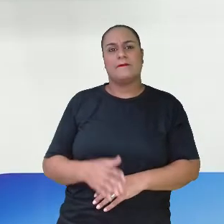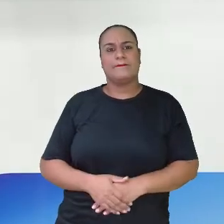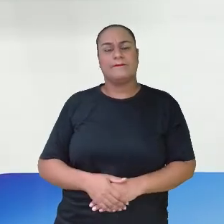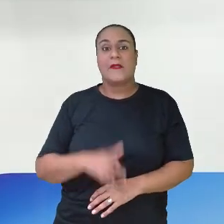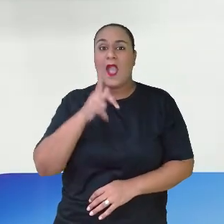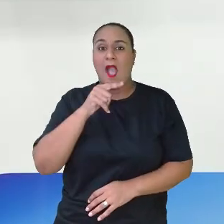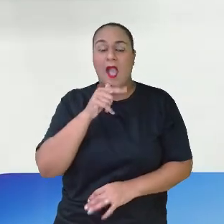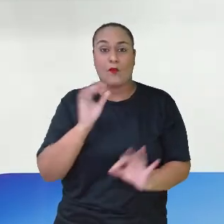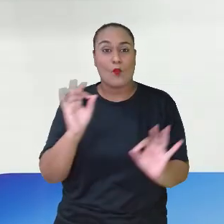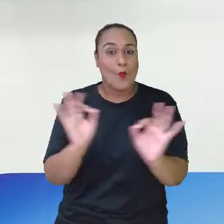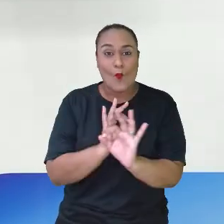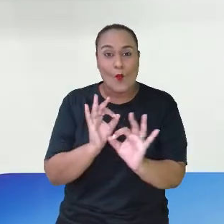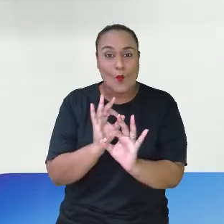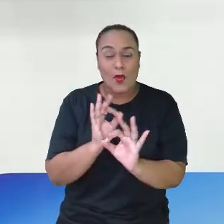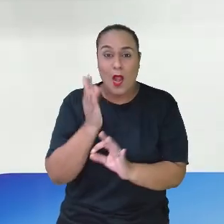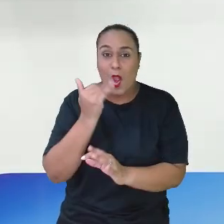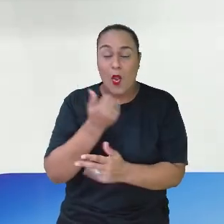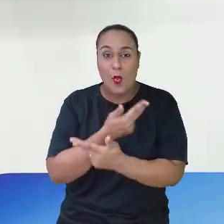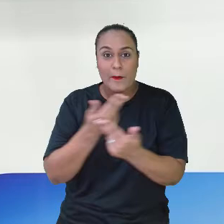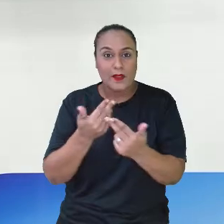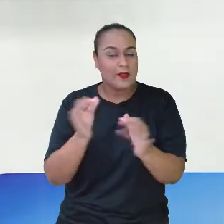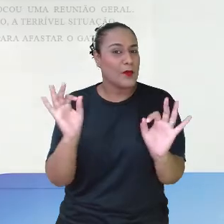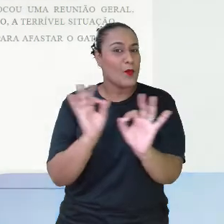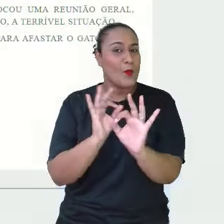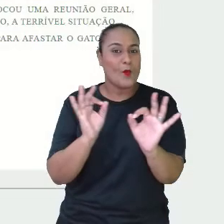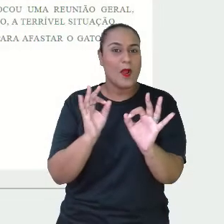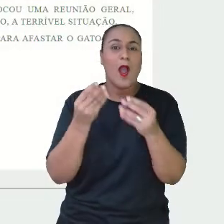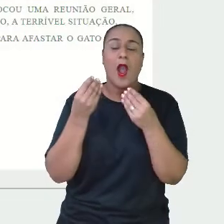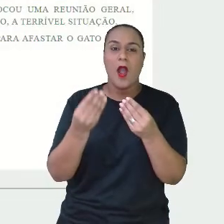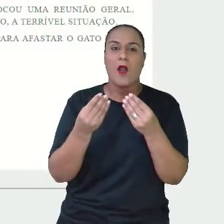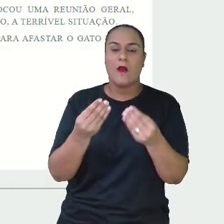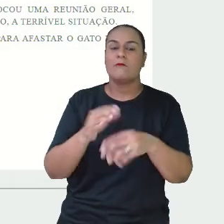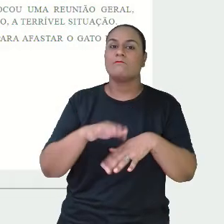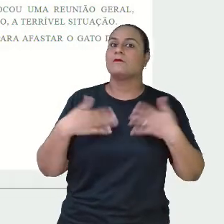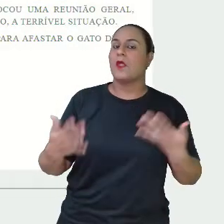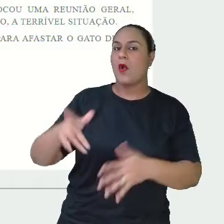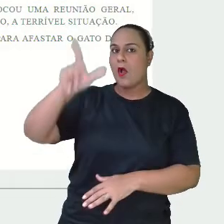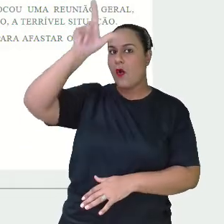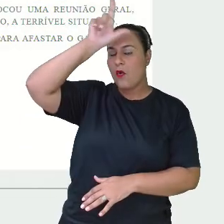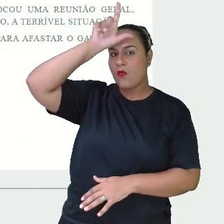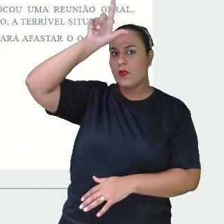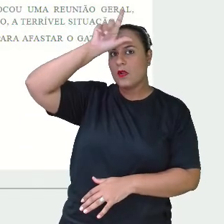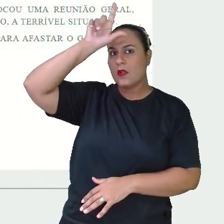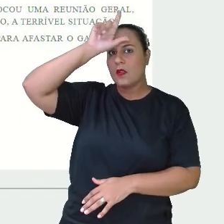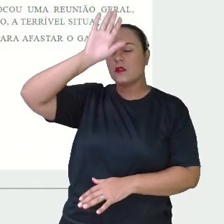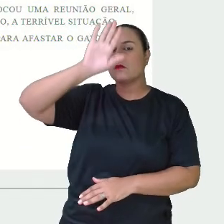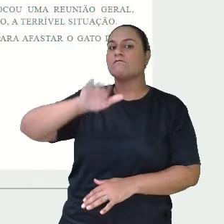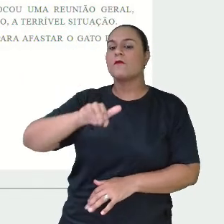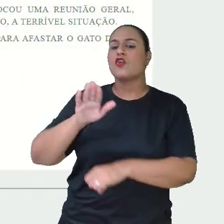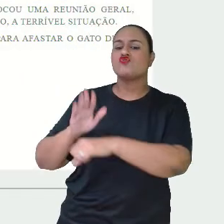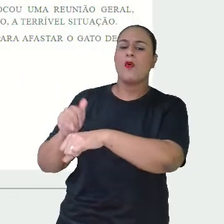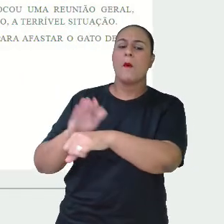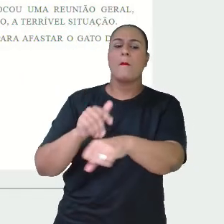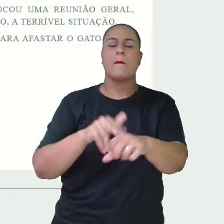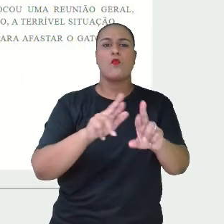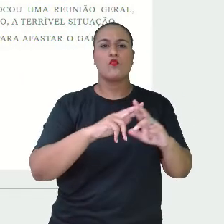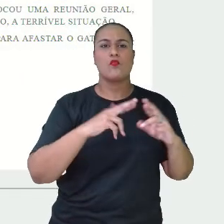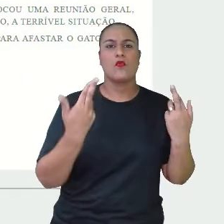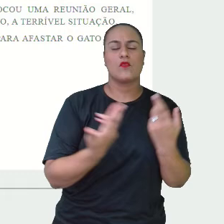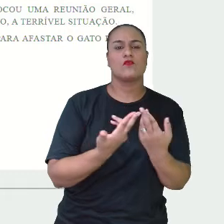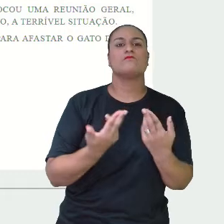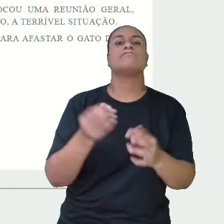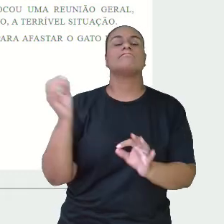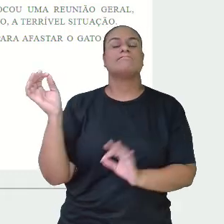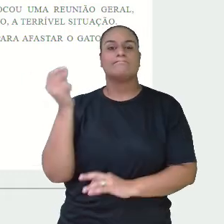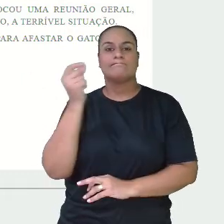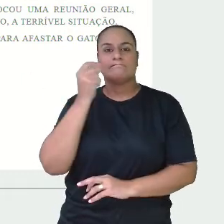e sem comida. Então, o líder do grupo convocou uma reunião geral para resolverem logo